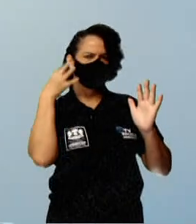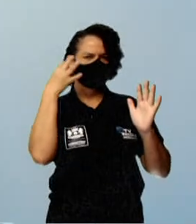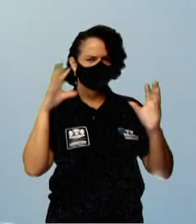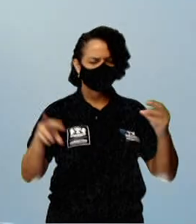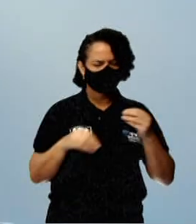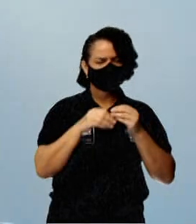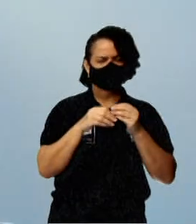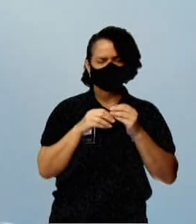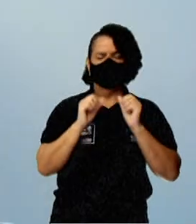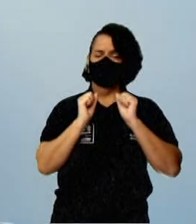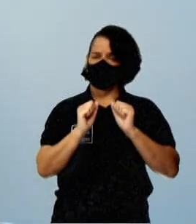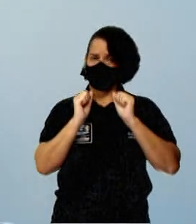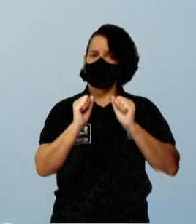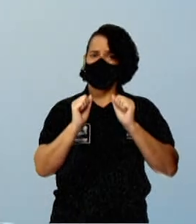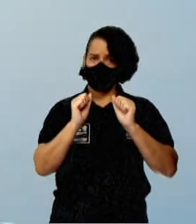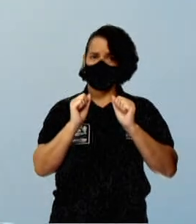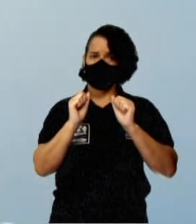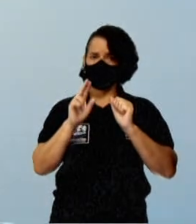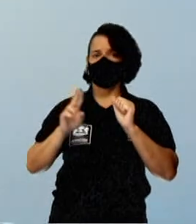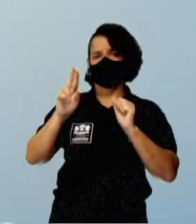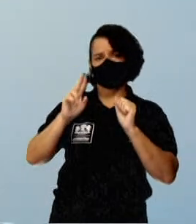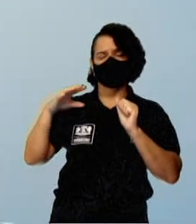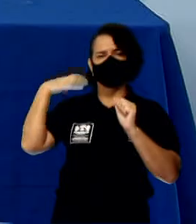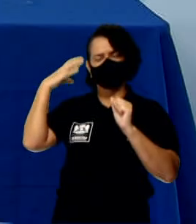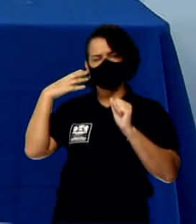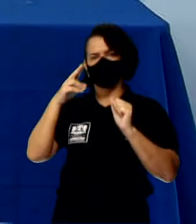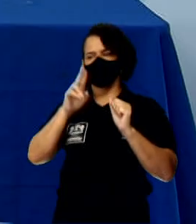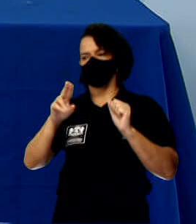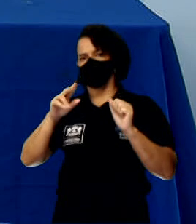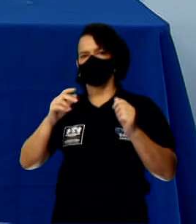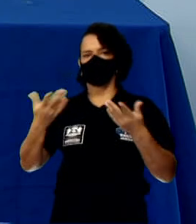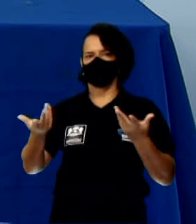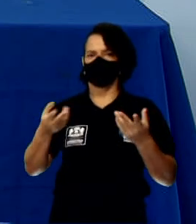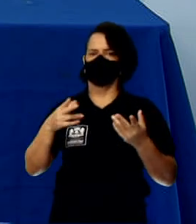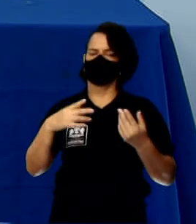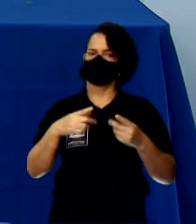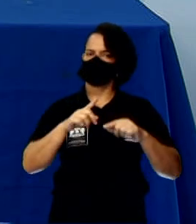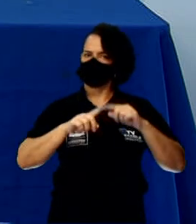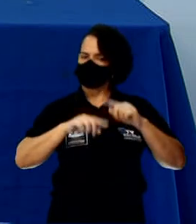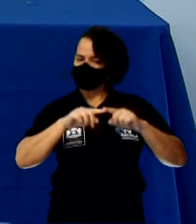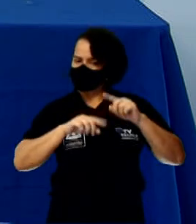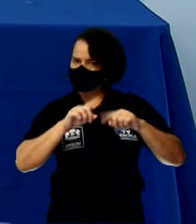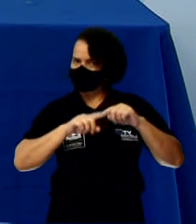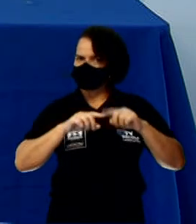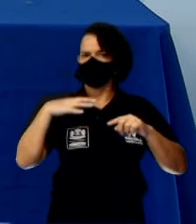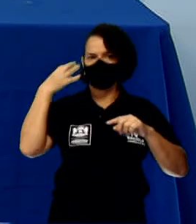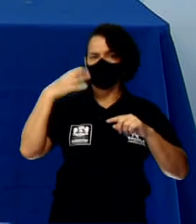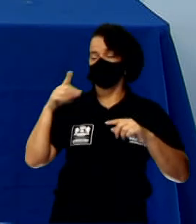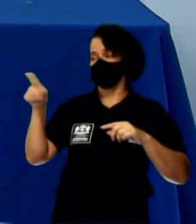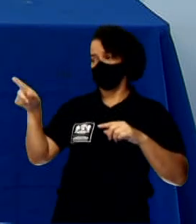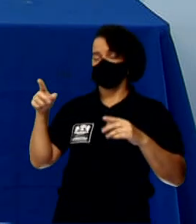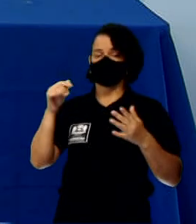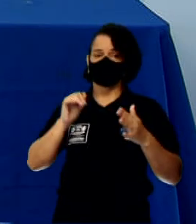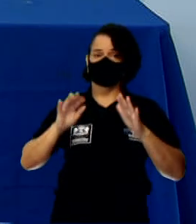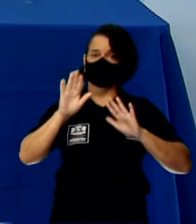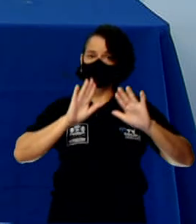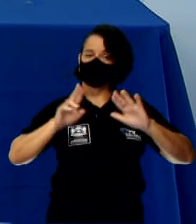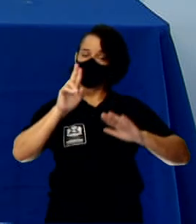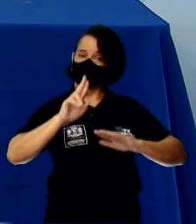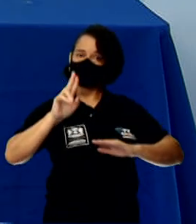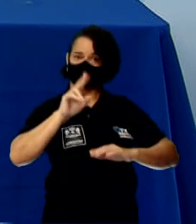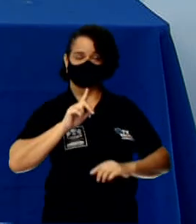posso musicalizar esse trecho rítmico utilizando algum instrumento. No caso, eu vou utilizar aqui esses tubos percussivos, que